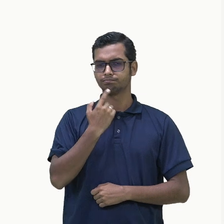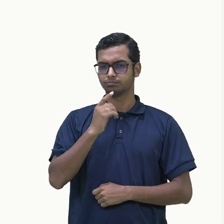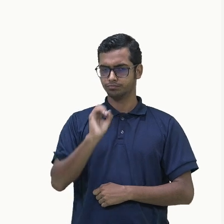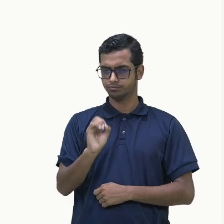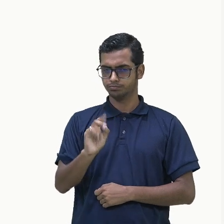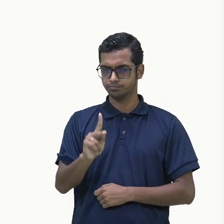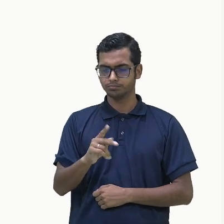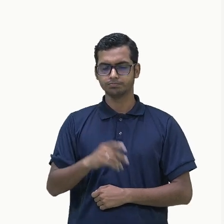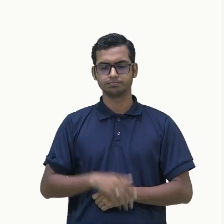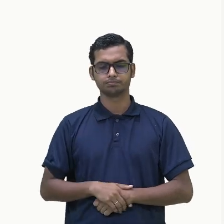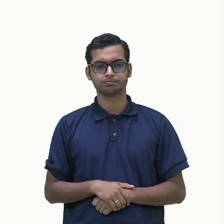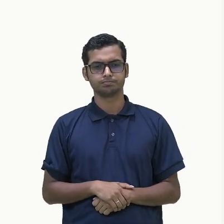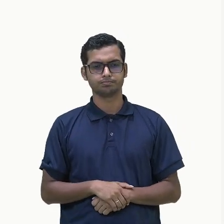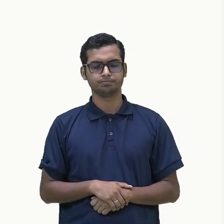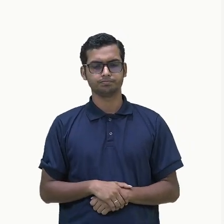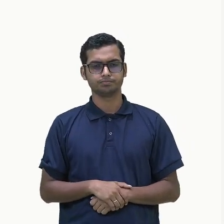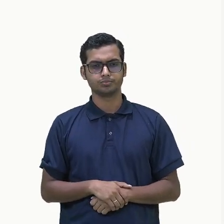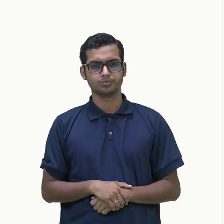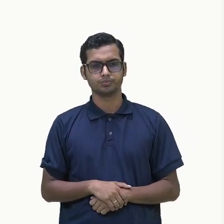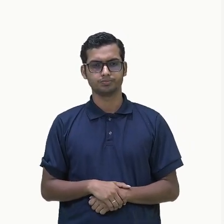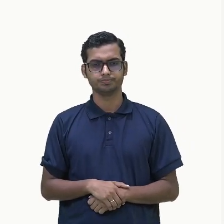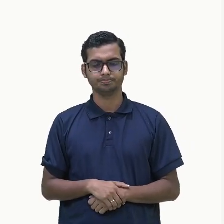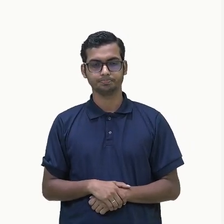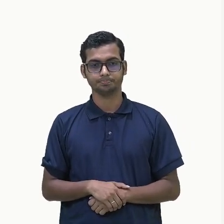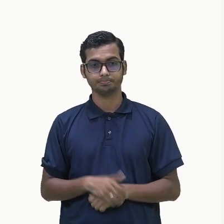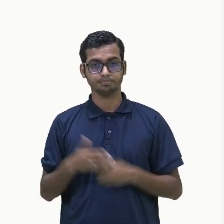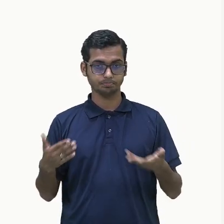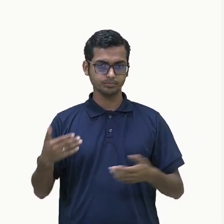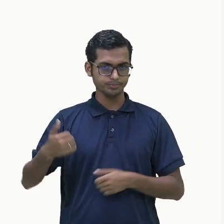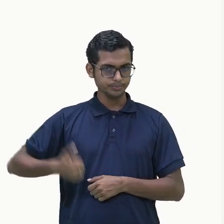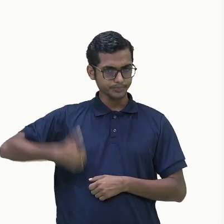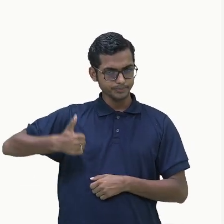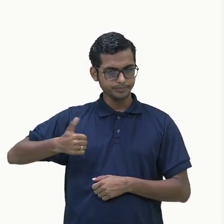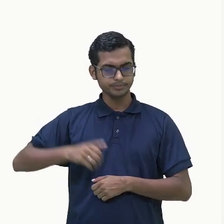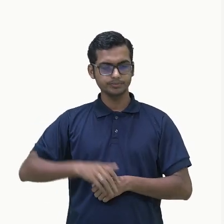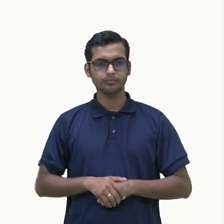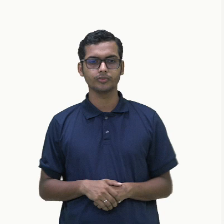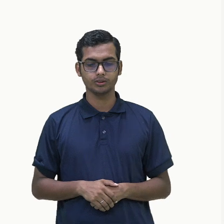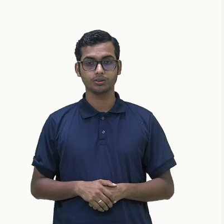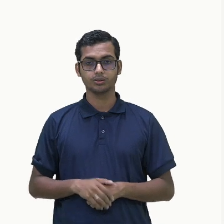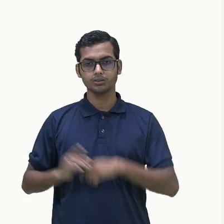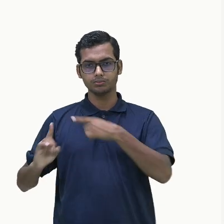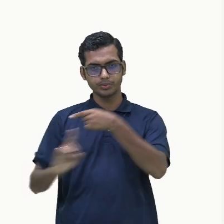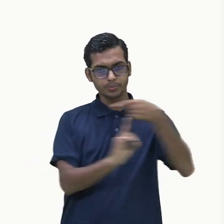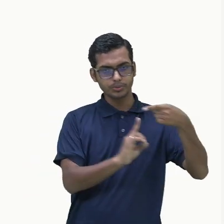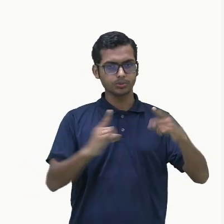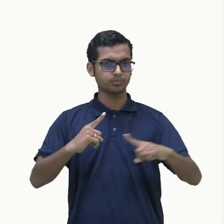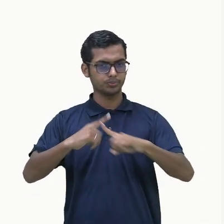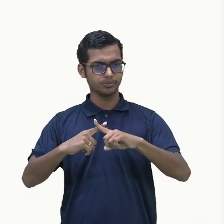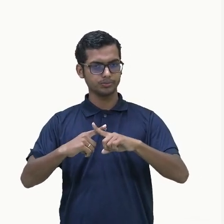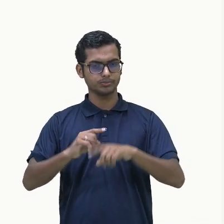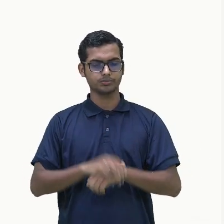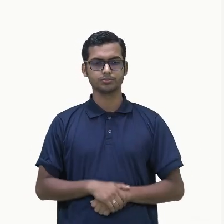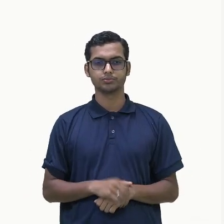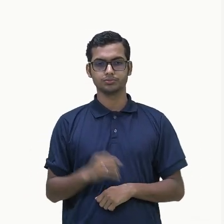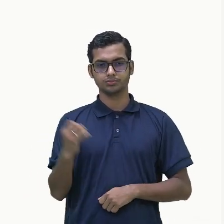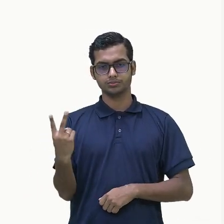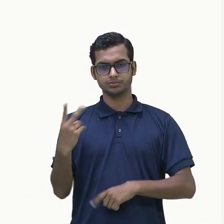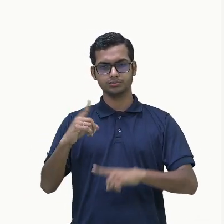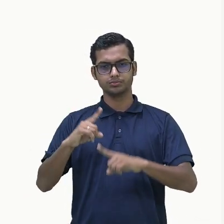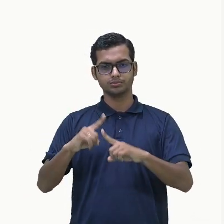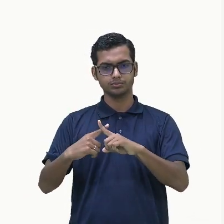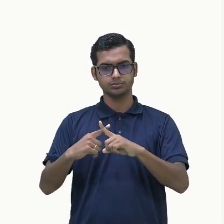desesperar. Primeiro, o que é que eu faço? Multiplica os denominadores. Então, vai ficar